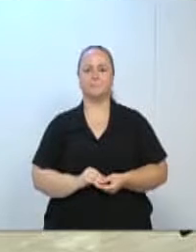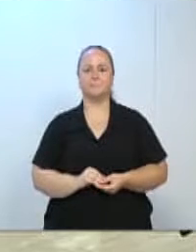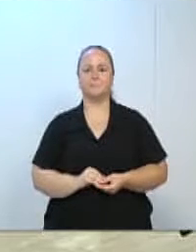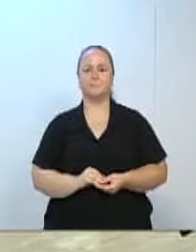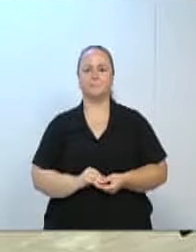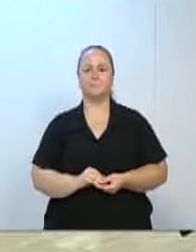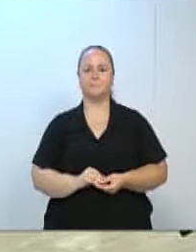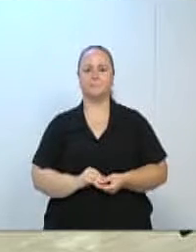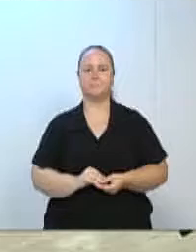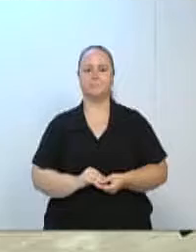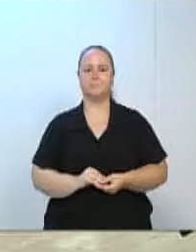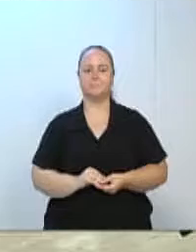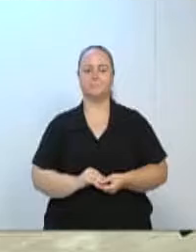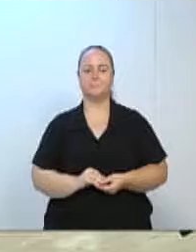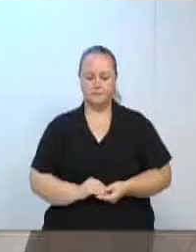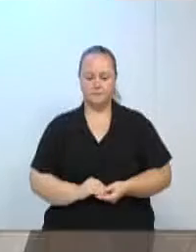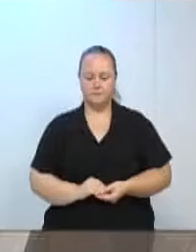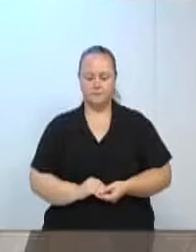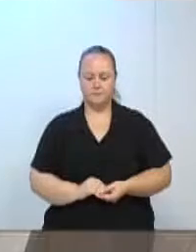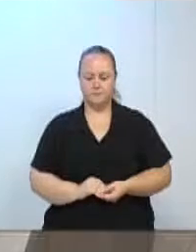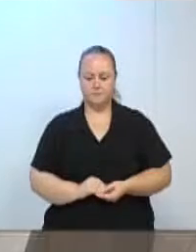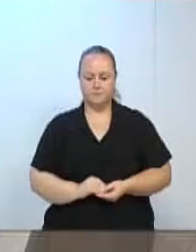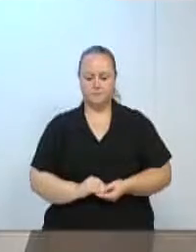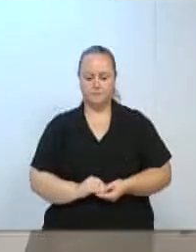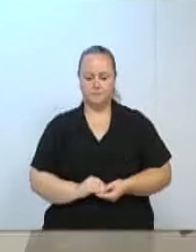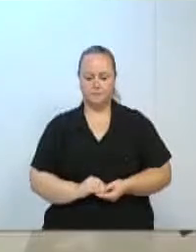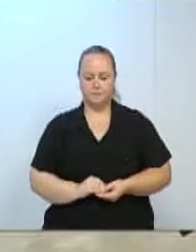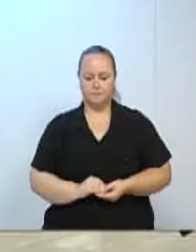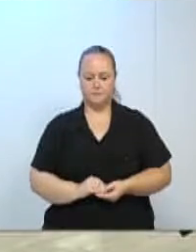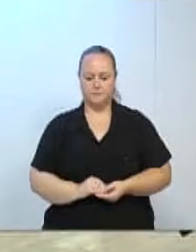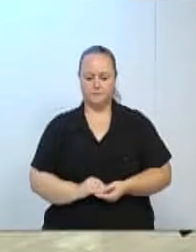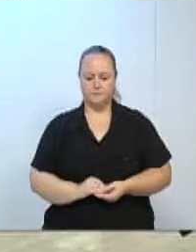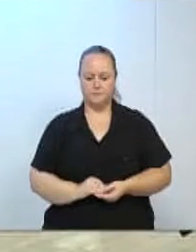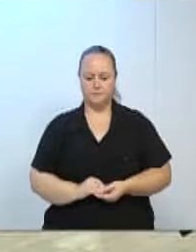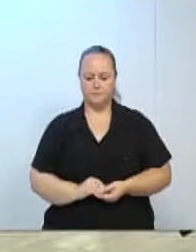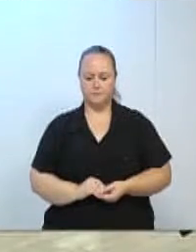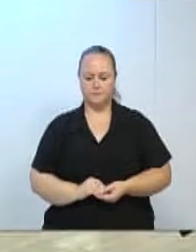pediram por um minuto de silêncio em respeito às vítimas